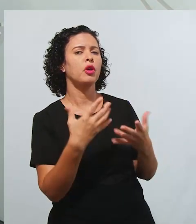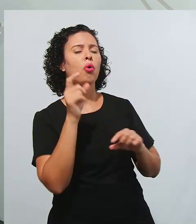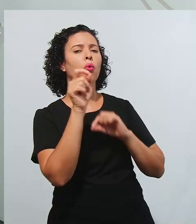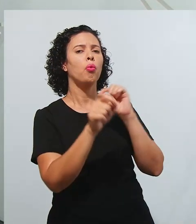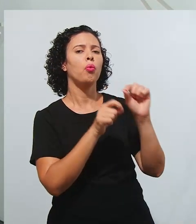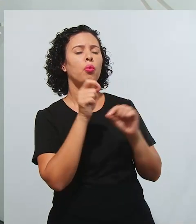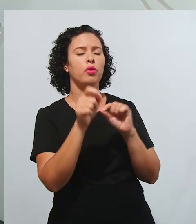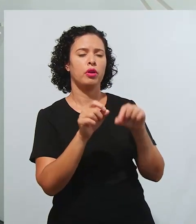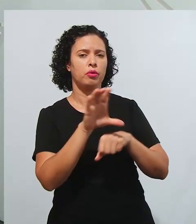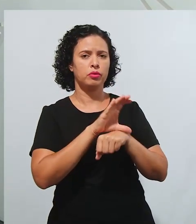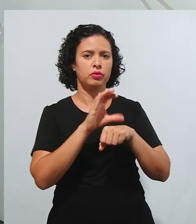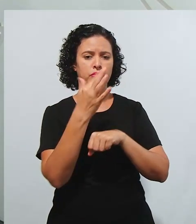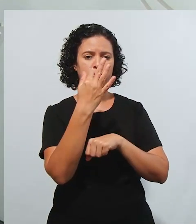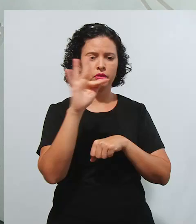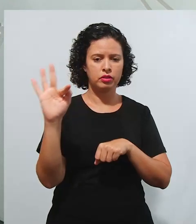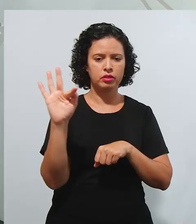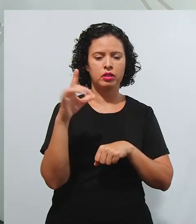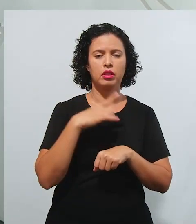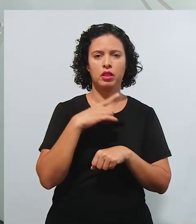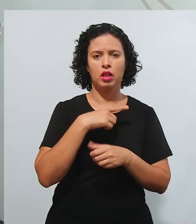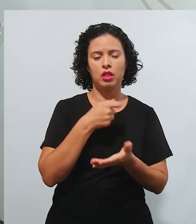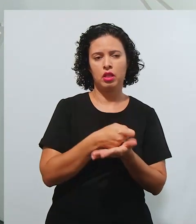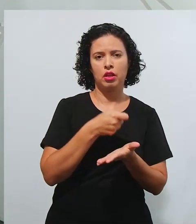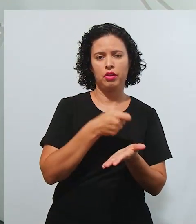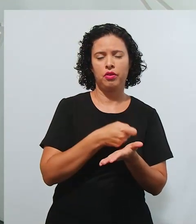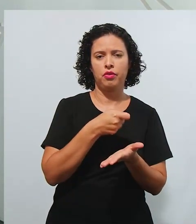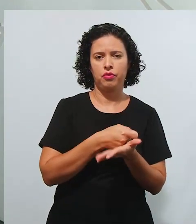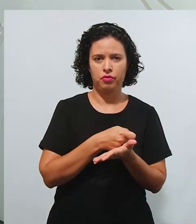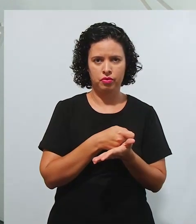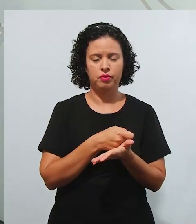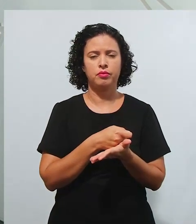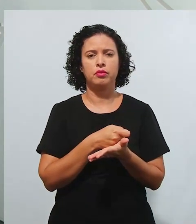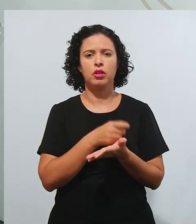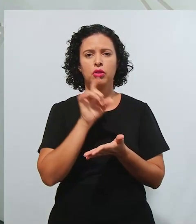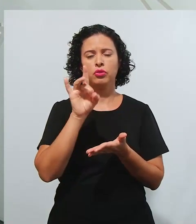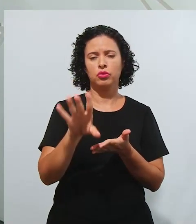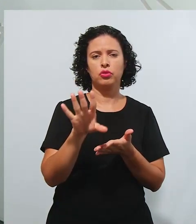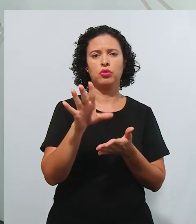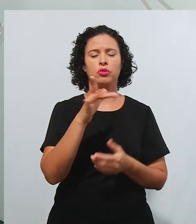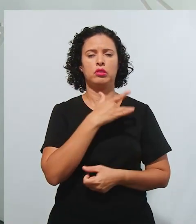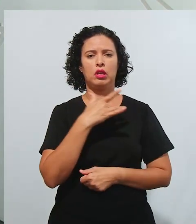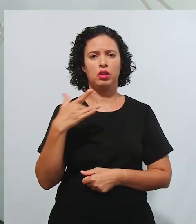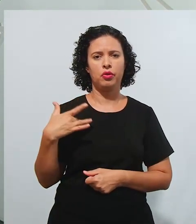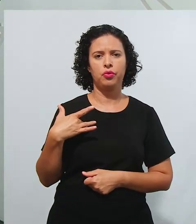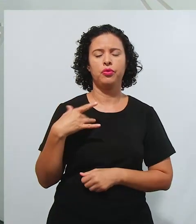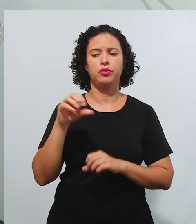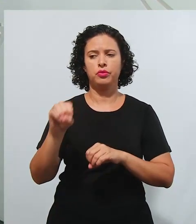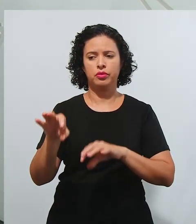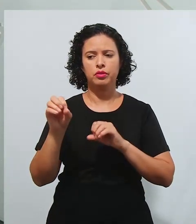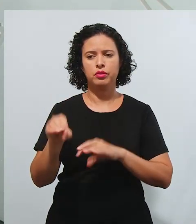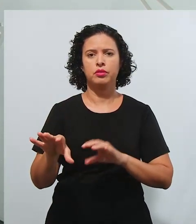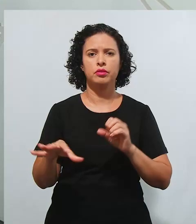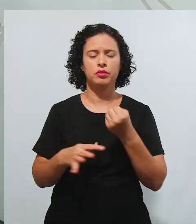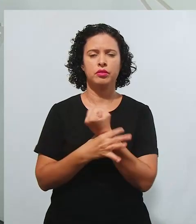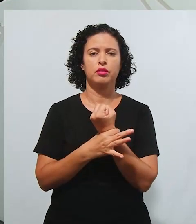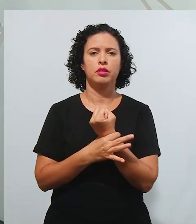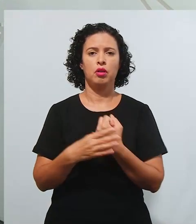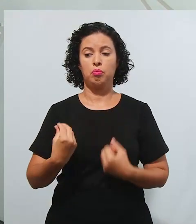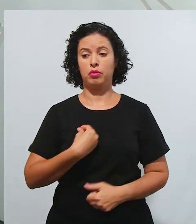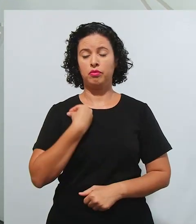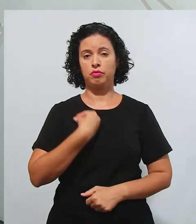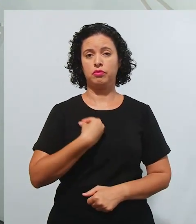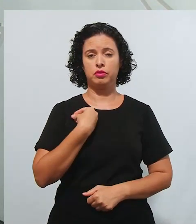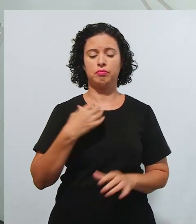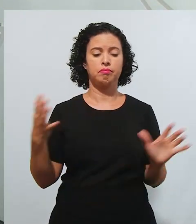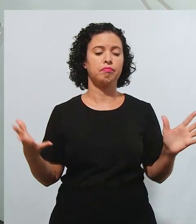Constituição Federal cobre como deveres do Estado, de fornecer não só saúde, educação, segurança, mas também uma vida digna